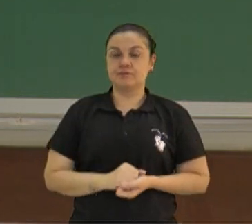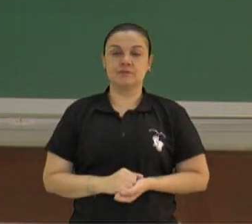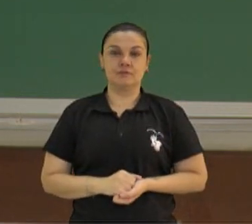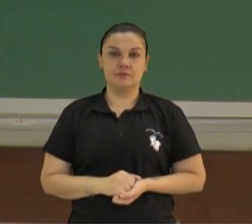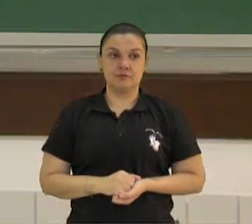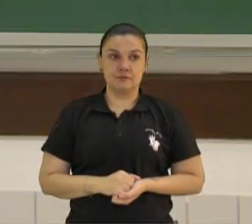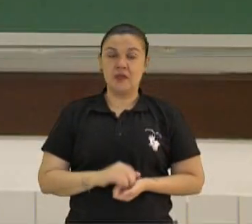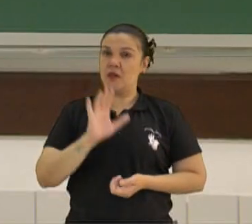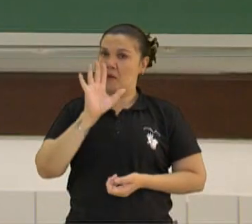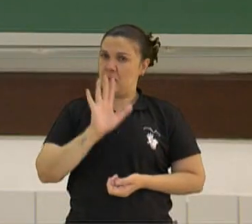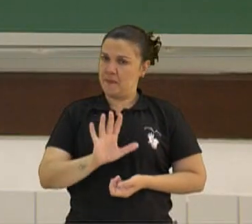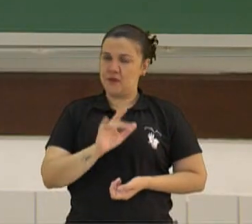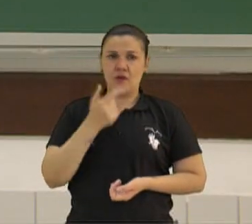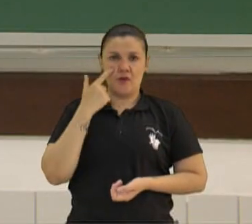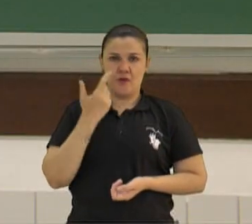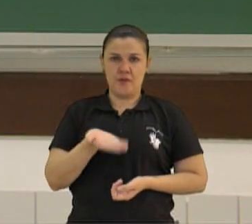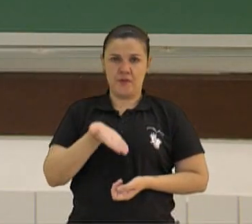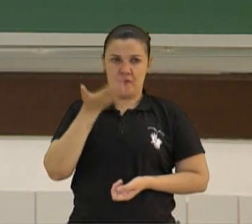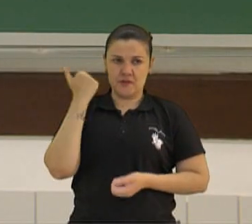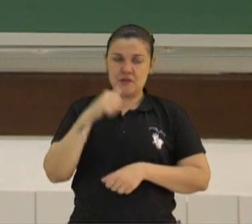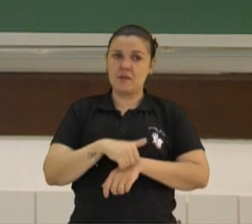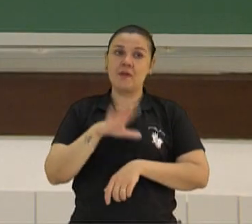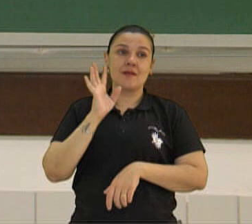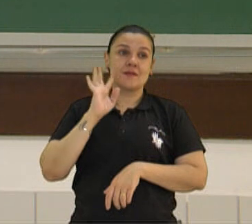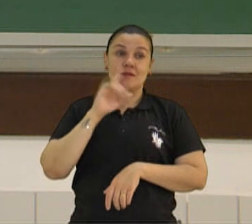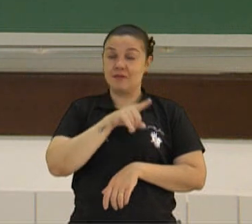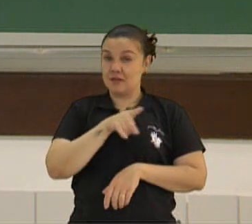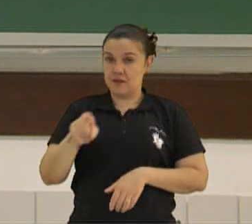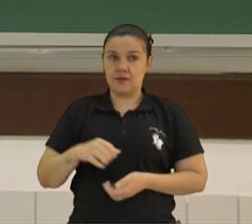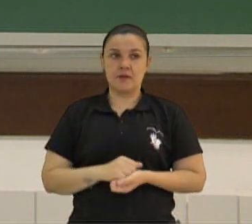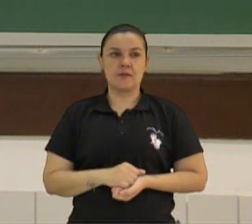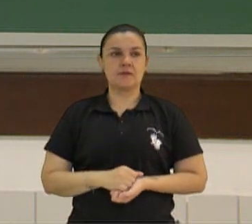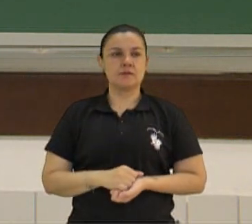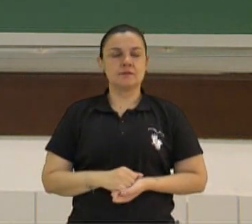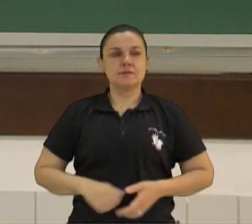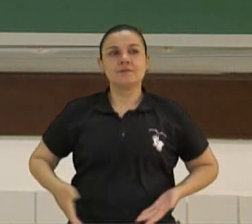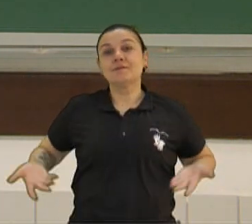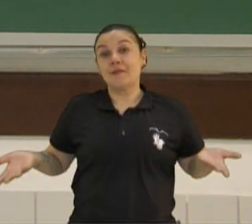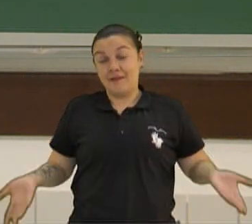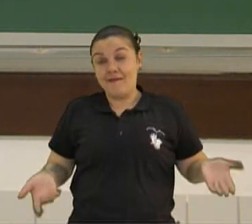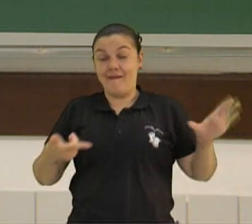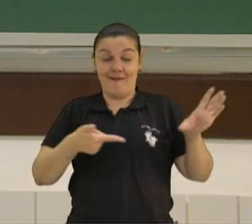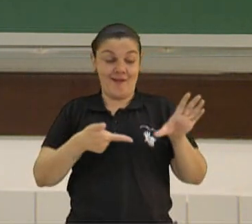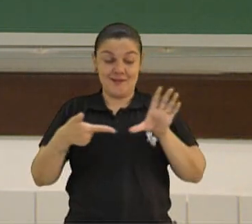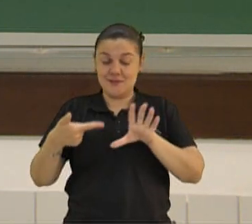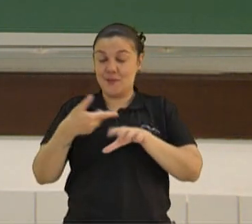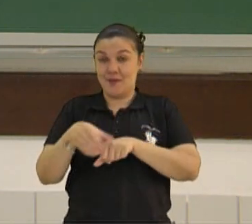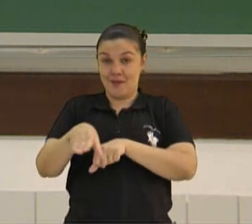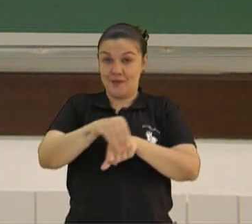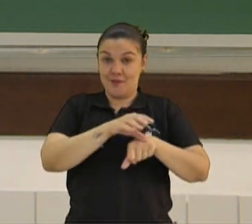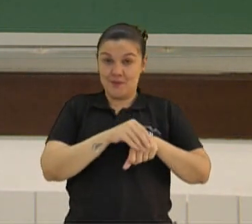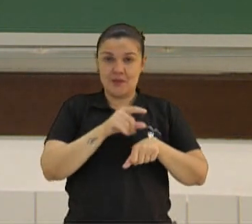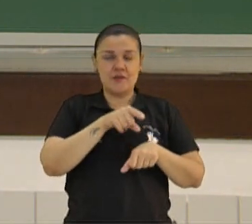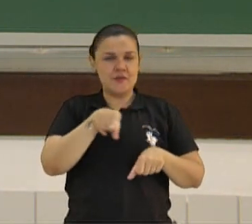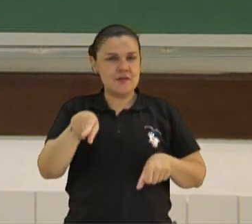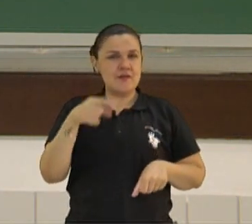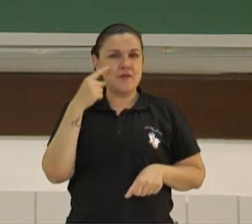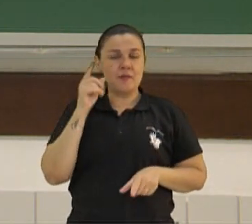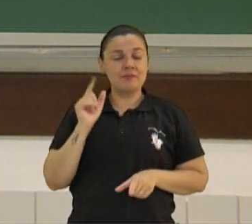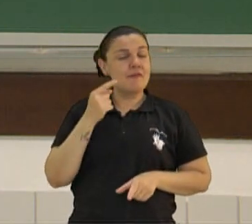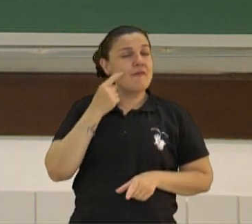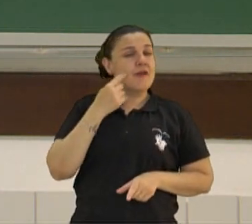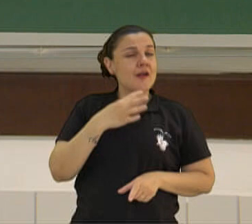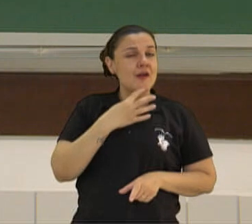eletricidade. Mas assim, vamos fazer algo bem bacana para você? Pessoal, como é a Semana do Conhecimento, pessoal, vamos dar um